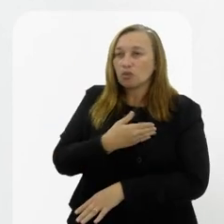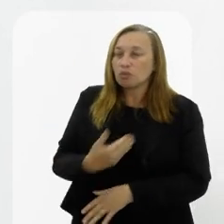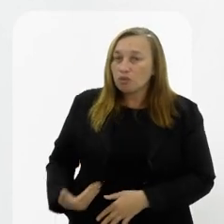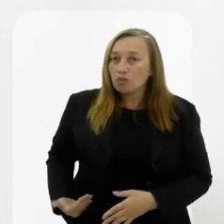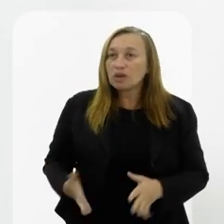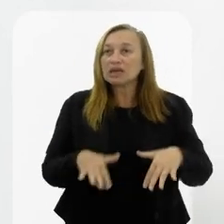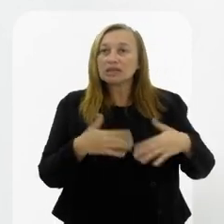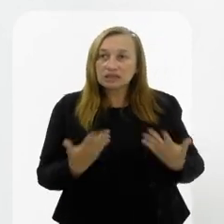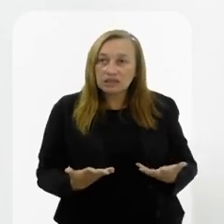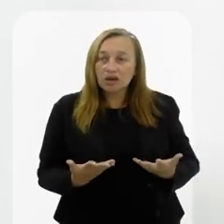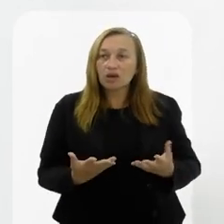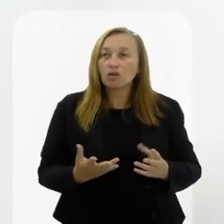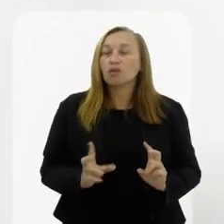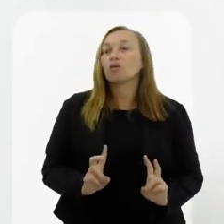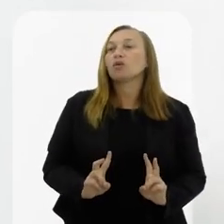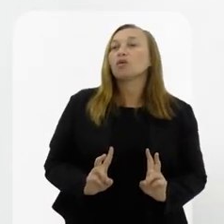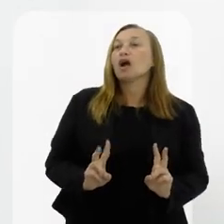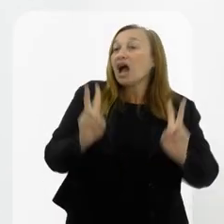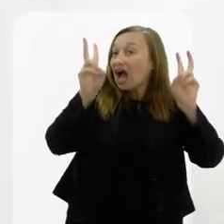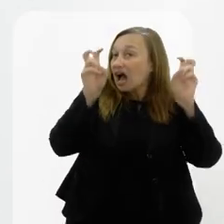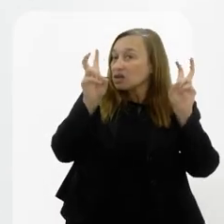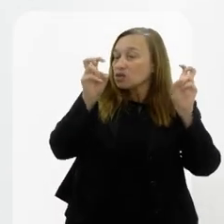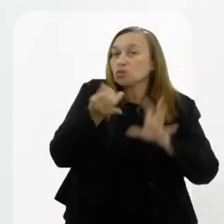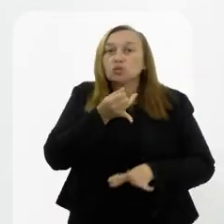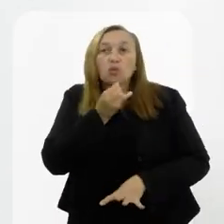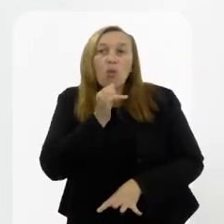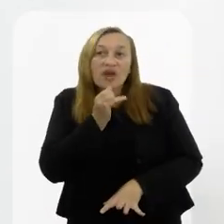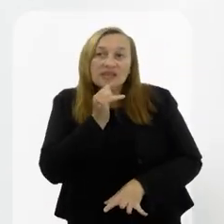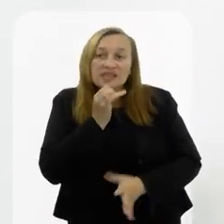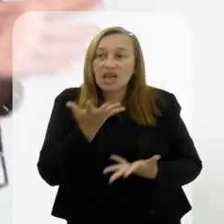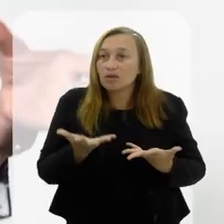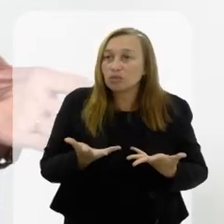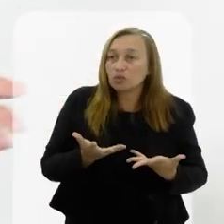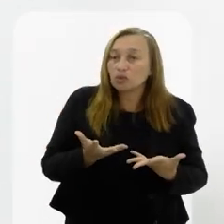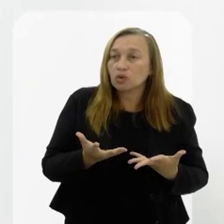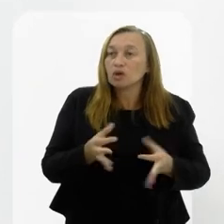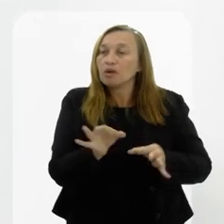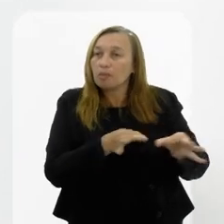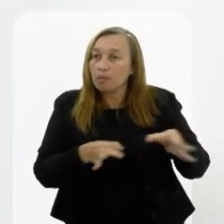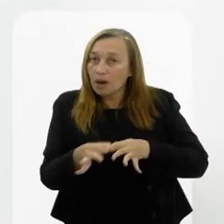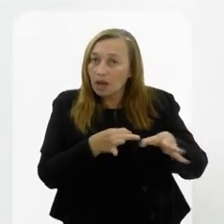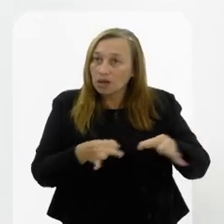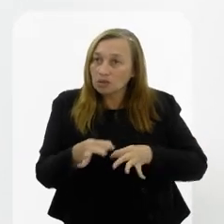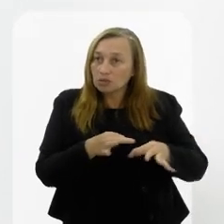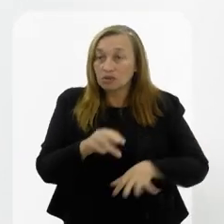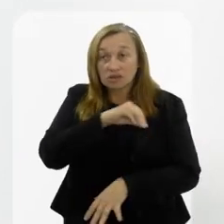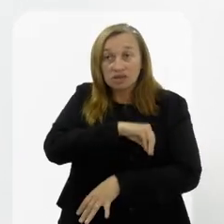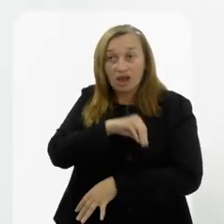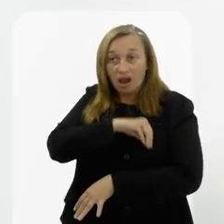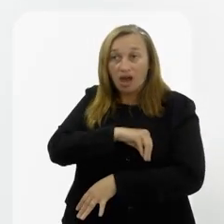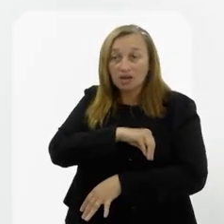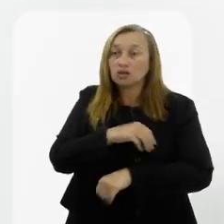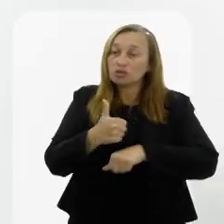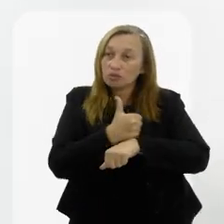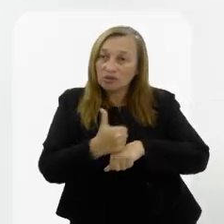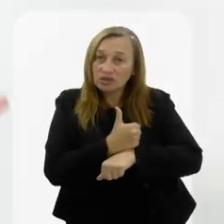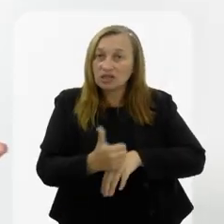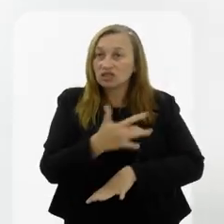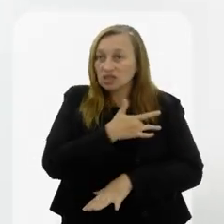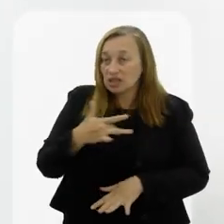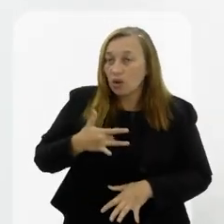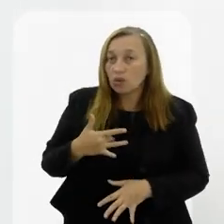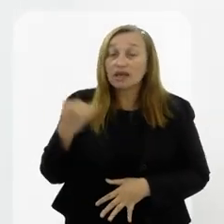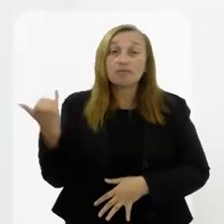Servidores Públicos, então trato na Comissão de Servidores Públicos, por exemplo, a questão do plano de cargos e salários